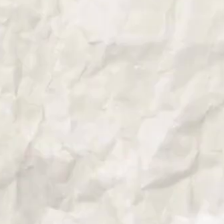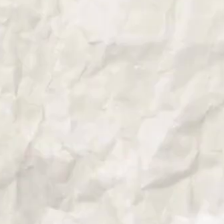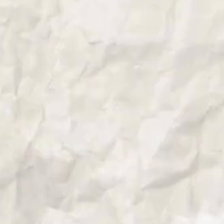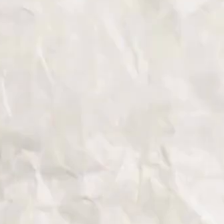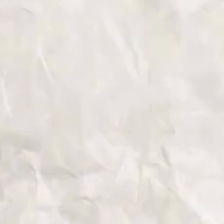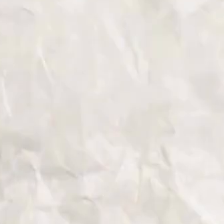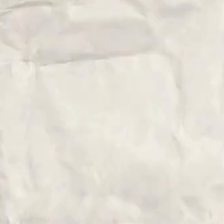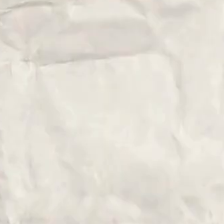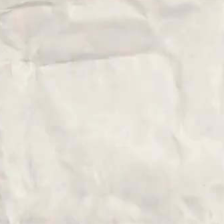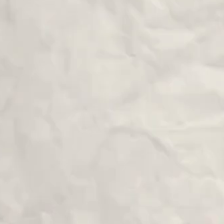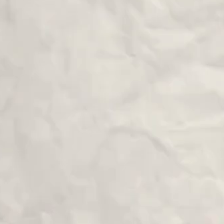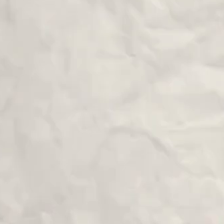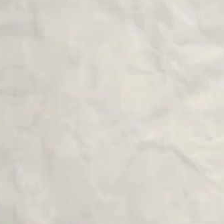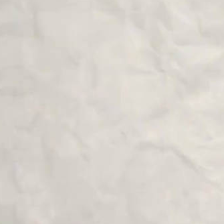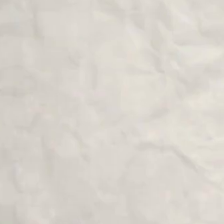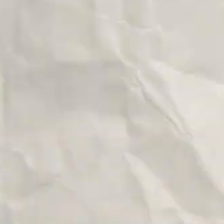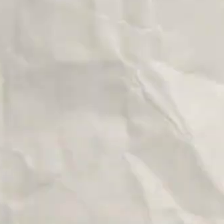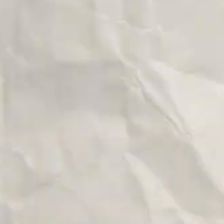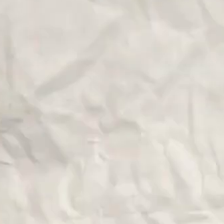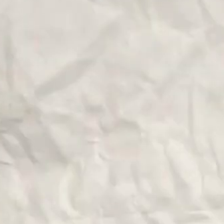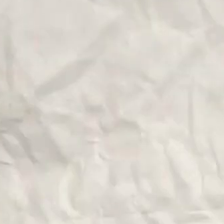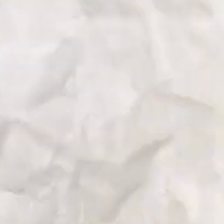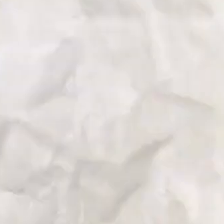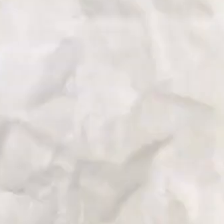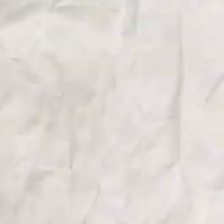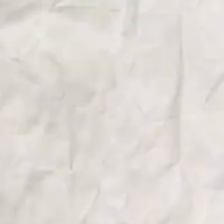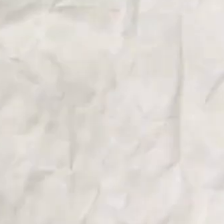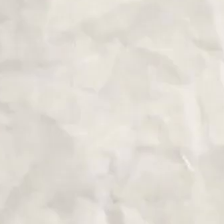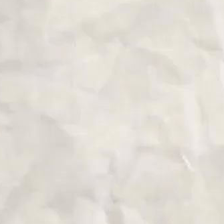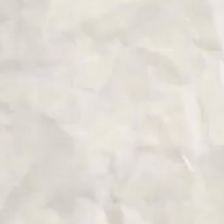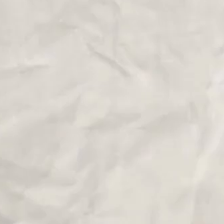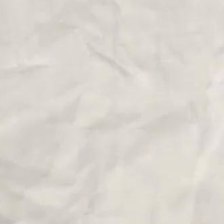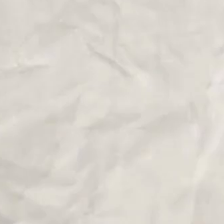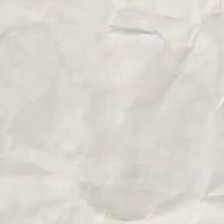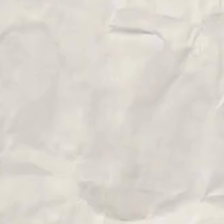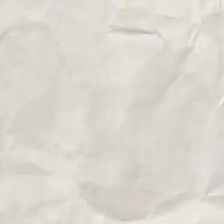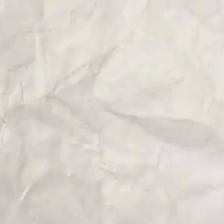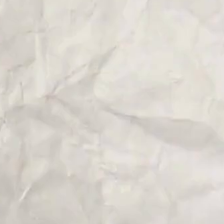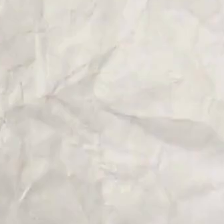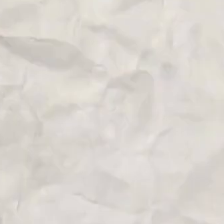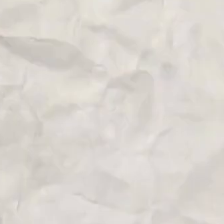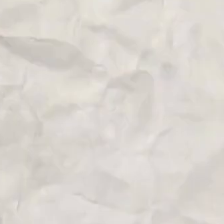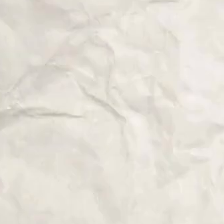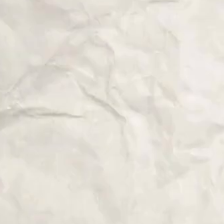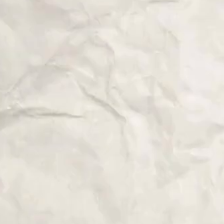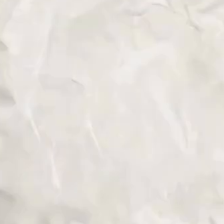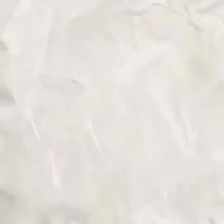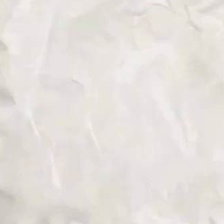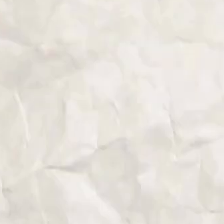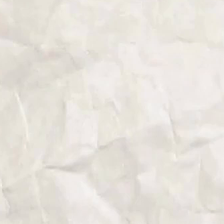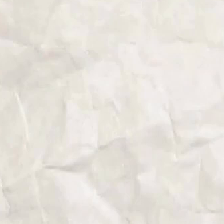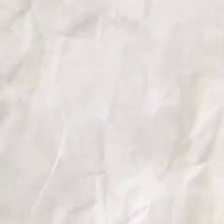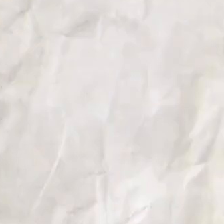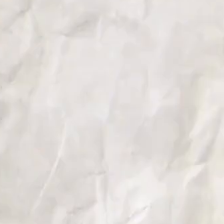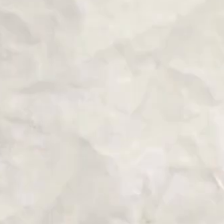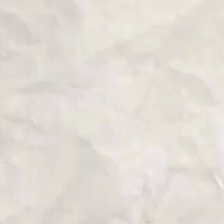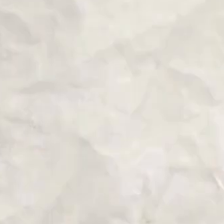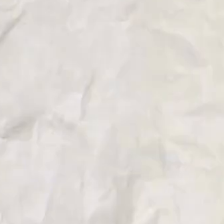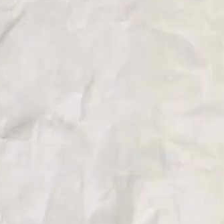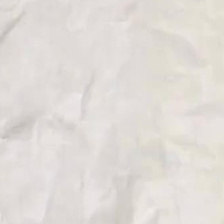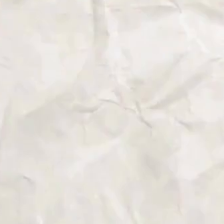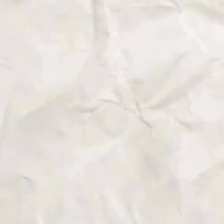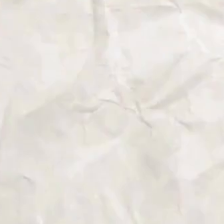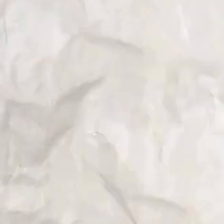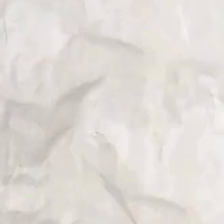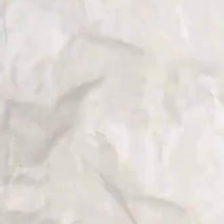Em 2025, a mesa é composta pelo presidente Lucas Carinhato, do PT, que é quem comanda as sessões plenárias, mantém a